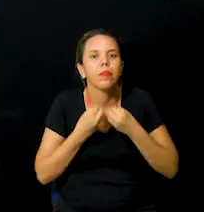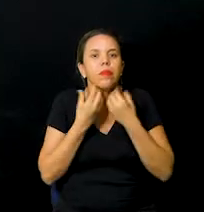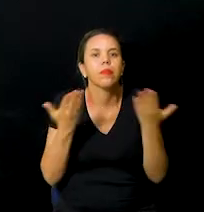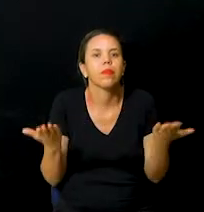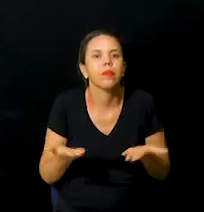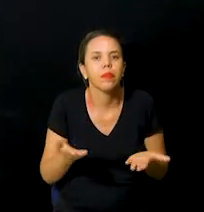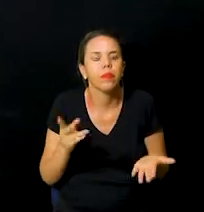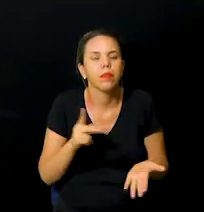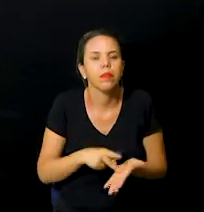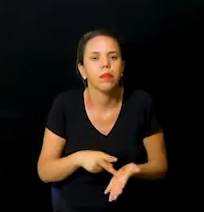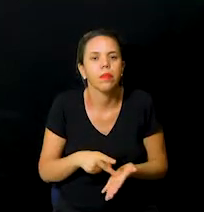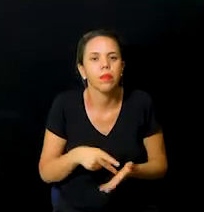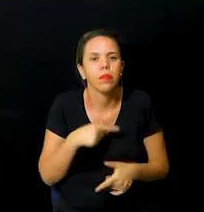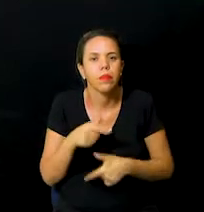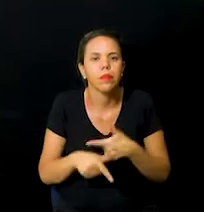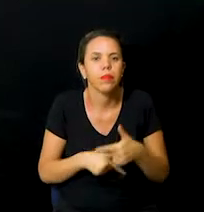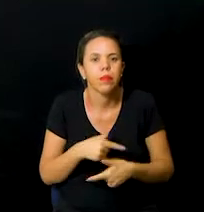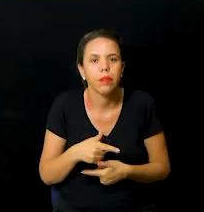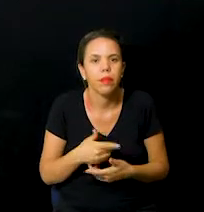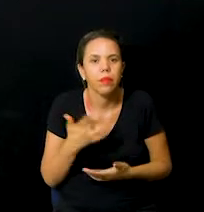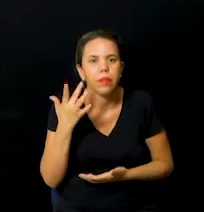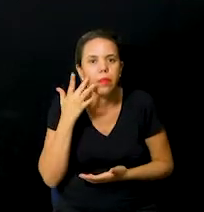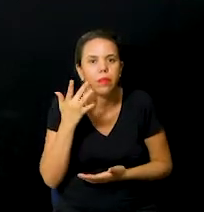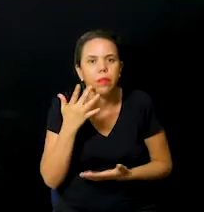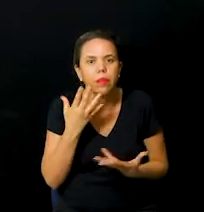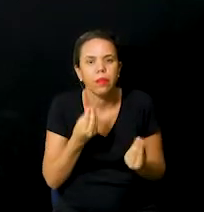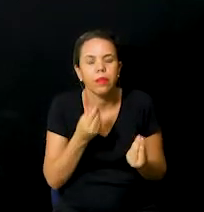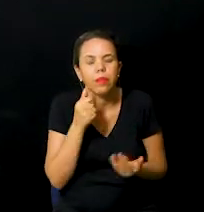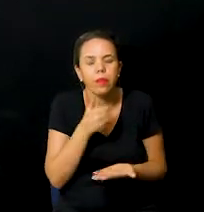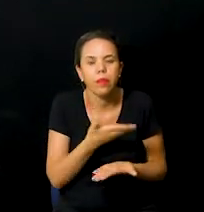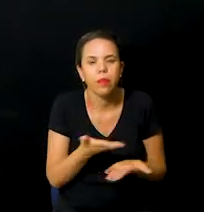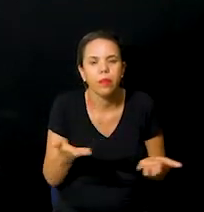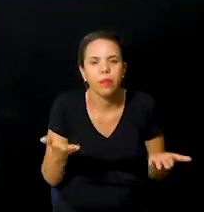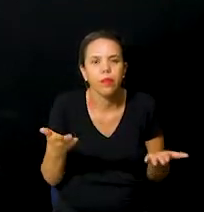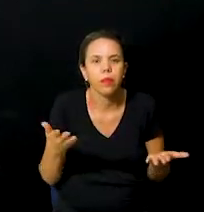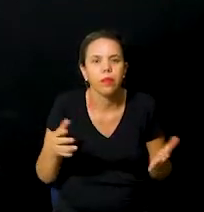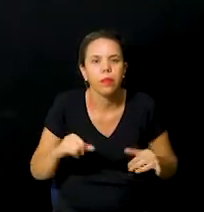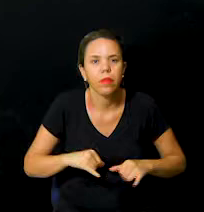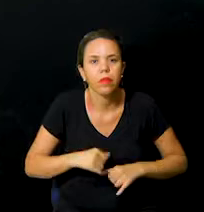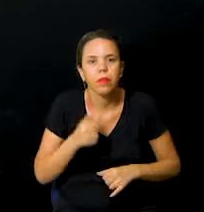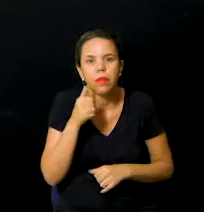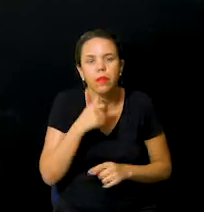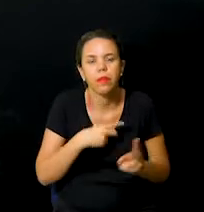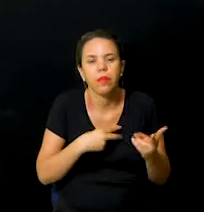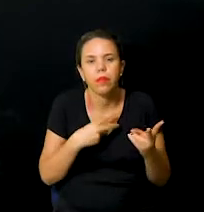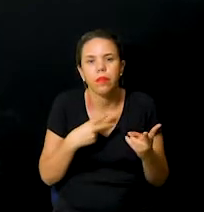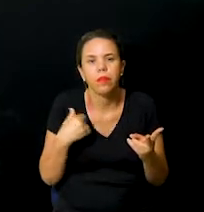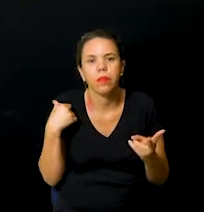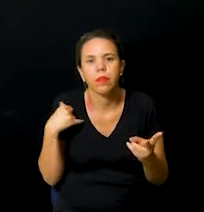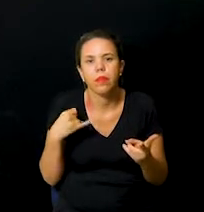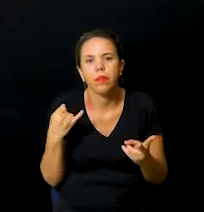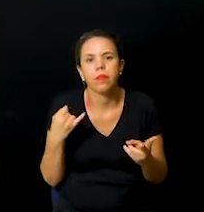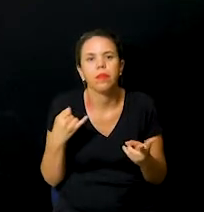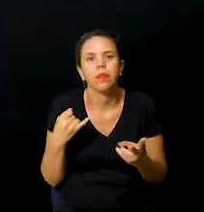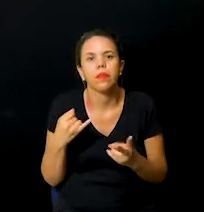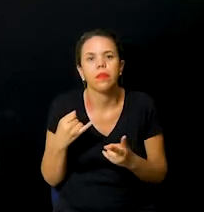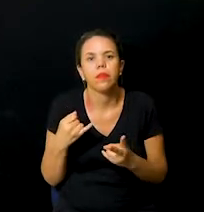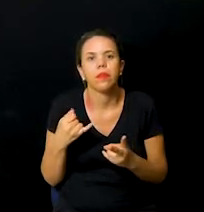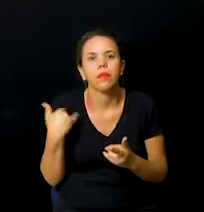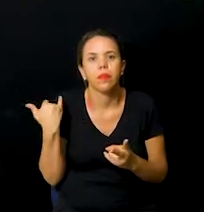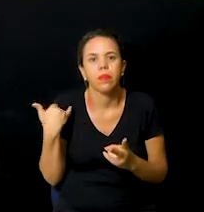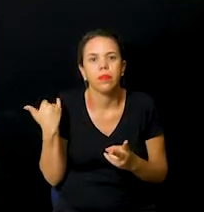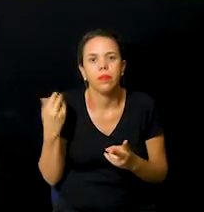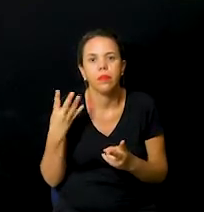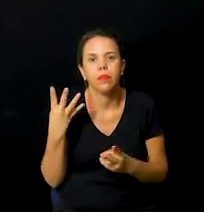uma dor que hoje, na verdade, já está trabalhada, mas eu acho que é a dor de muitas mulheres. Ela tem uma filha de 2 anos e